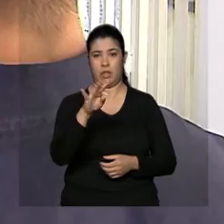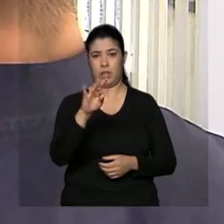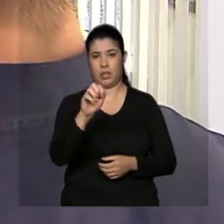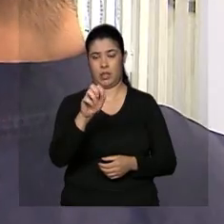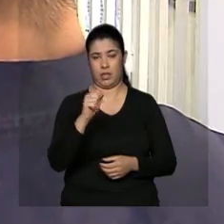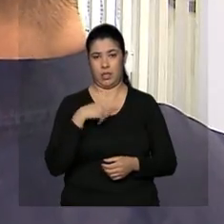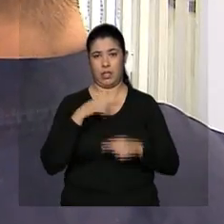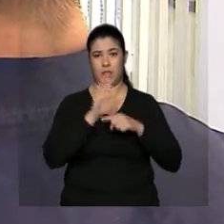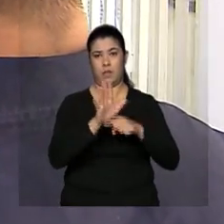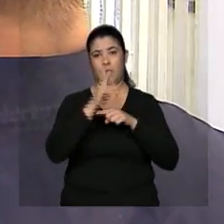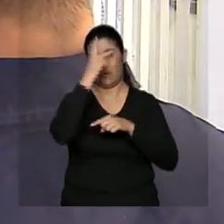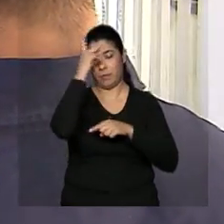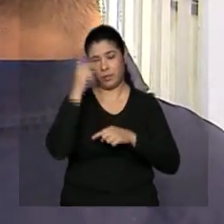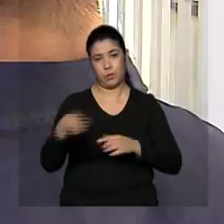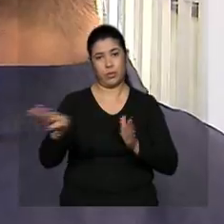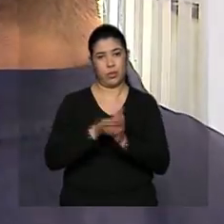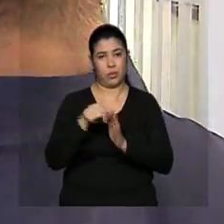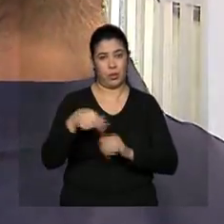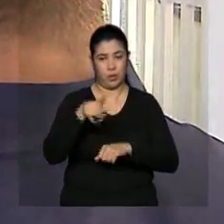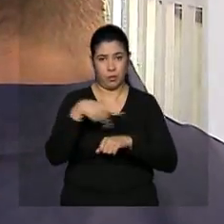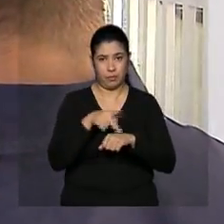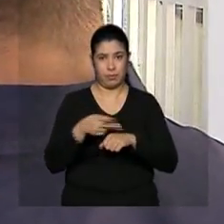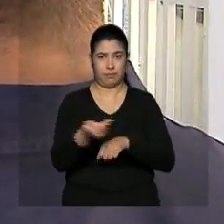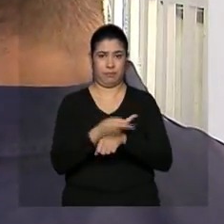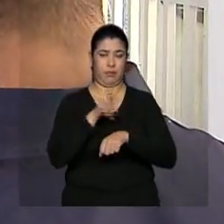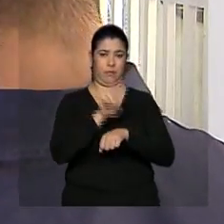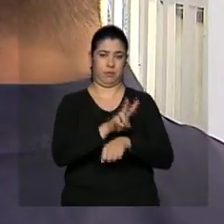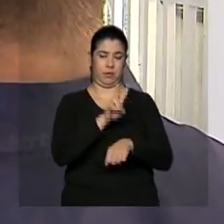quem chega ao país em busca de refúgio. Na